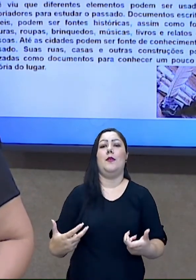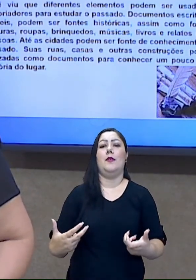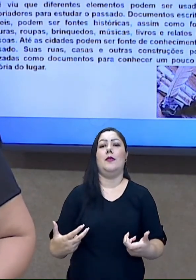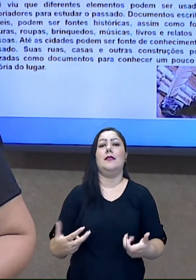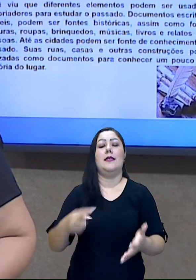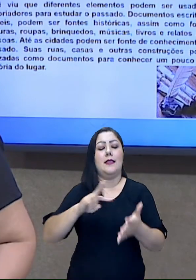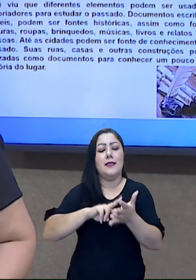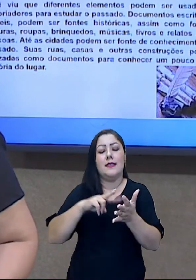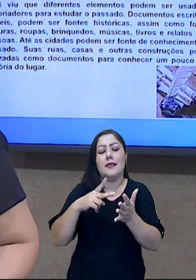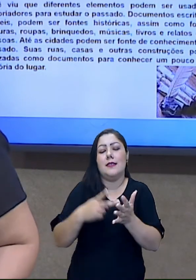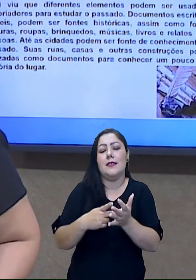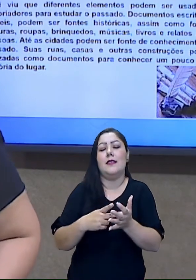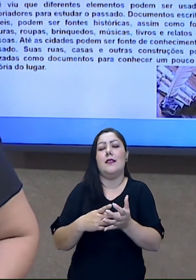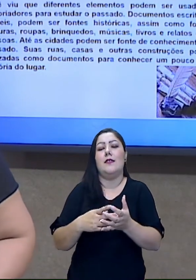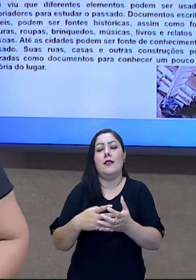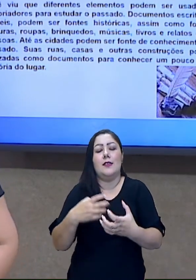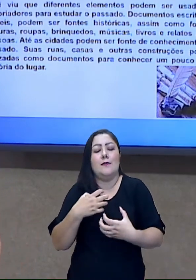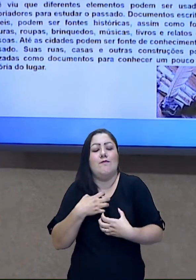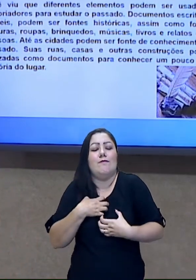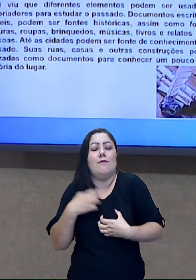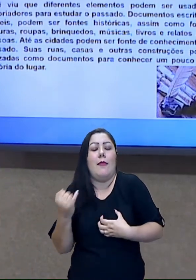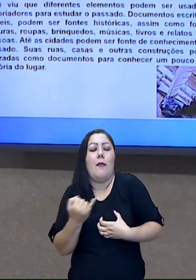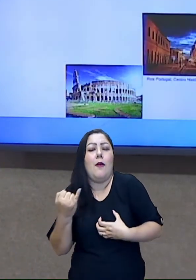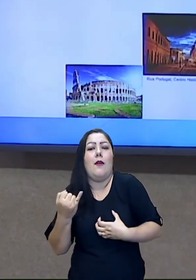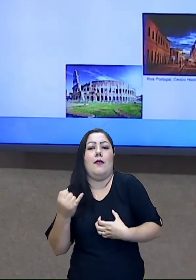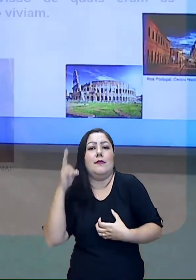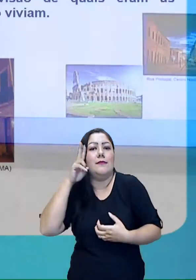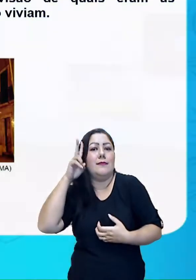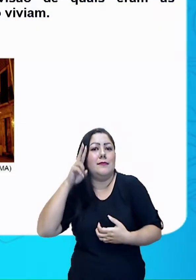para a nossa história.